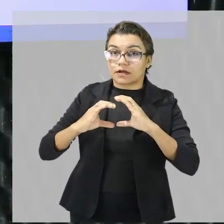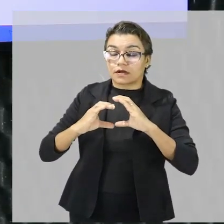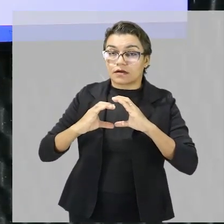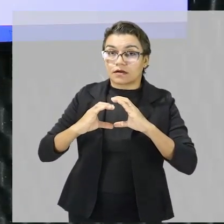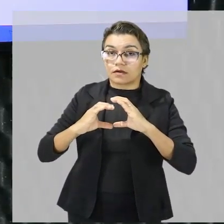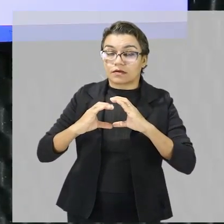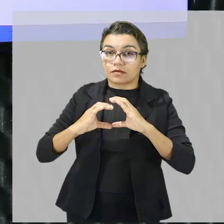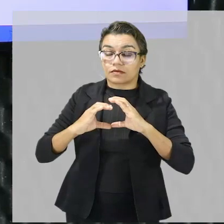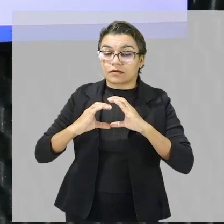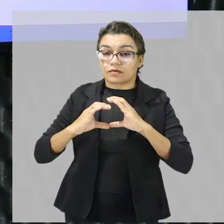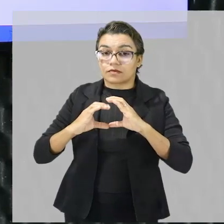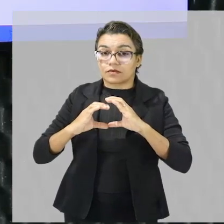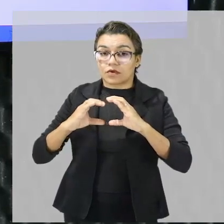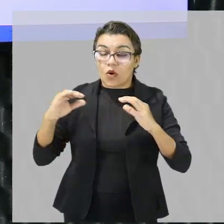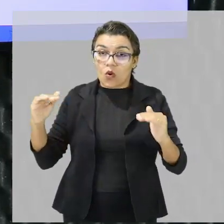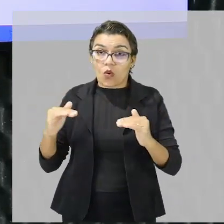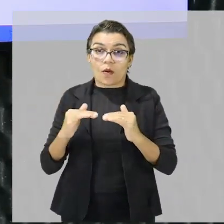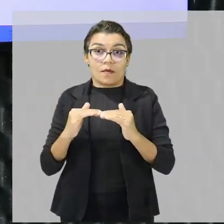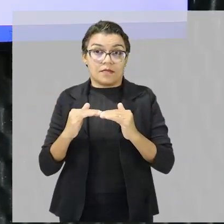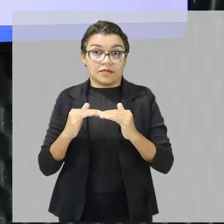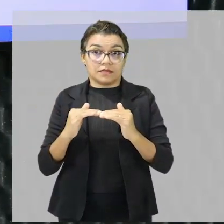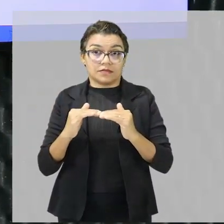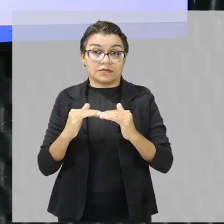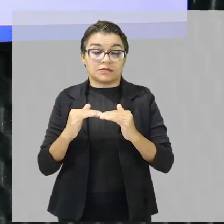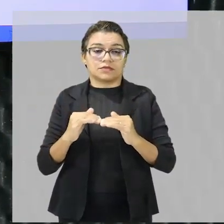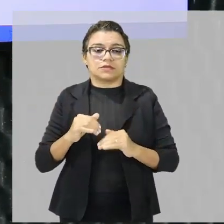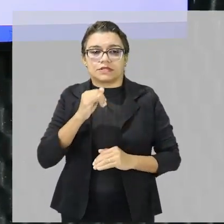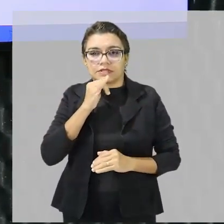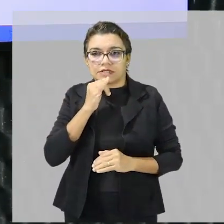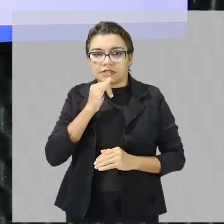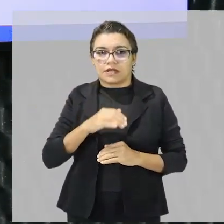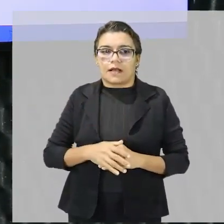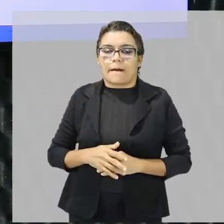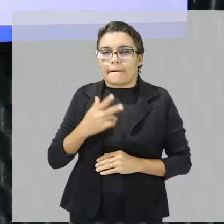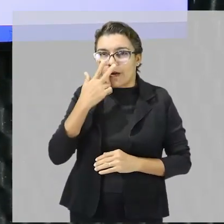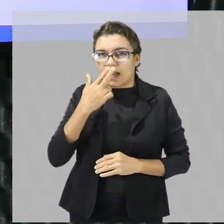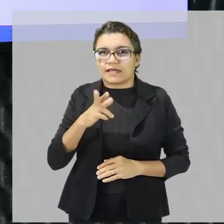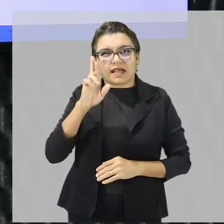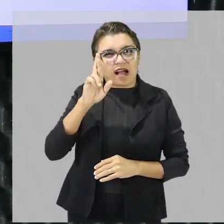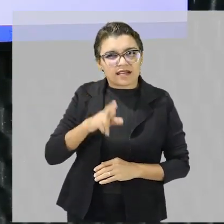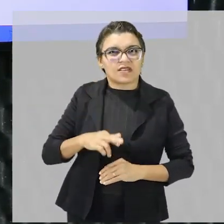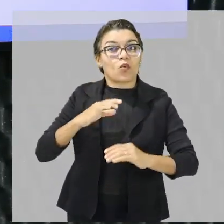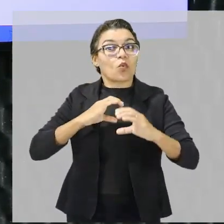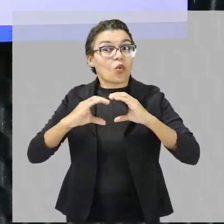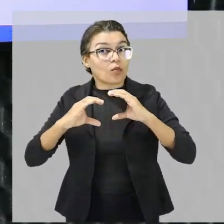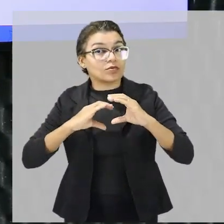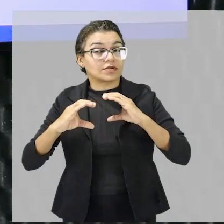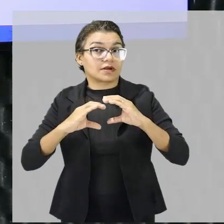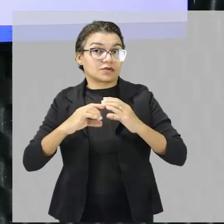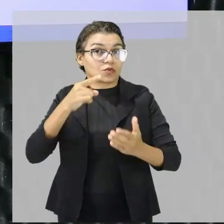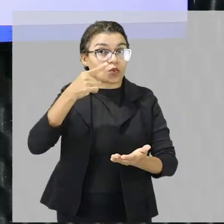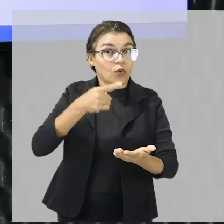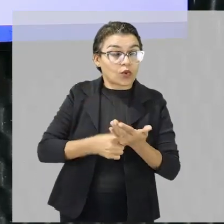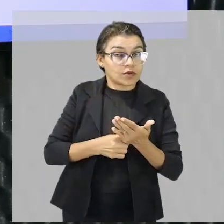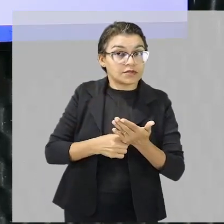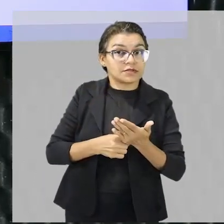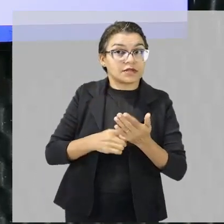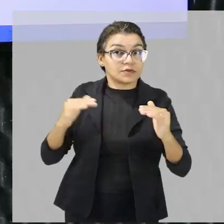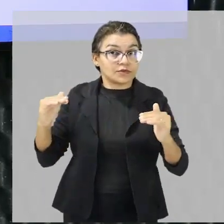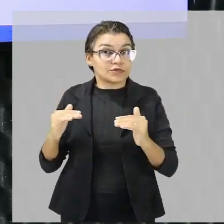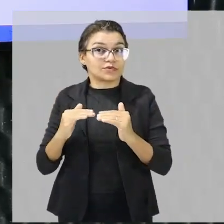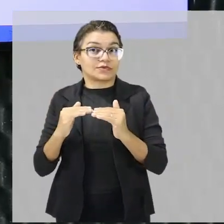consenso, percebe? Então Habermas, ele é da famosa razão comunicativa, do acordo, do consenso,